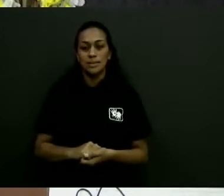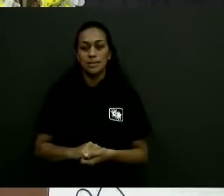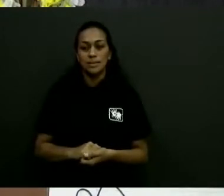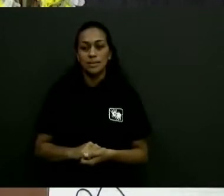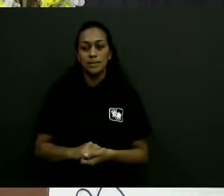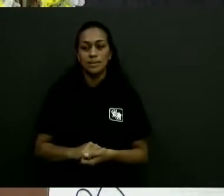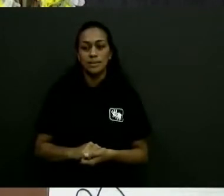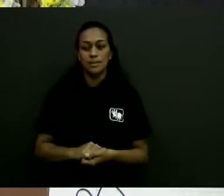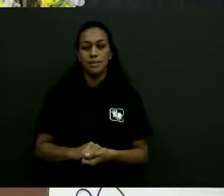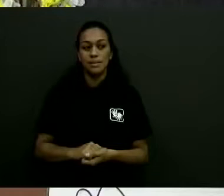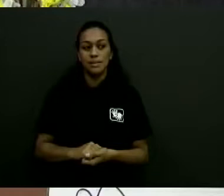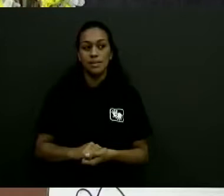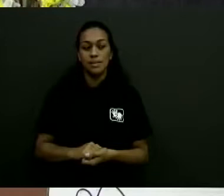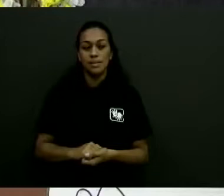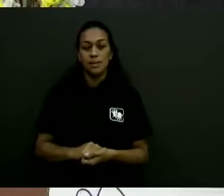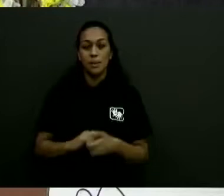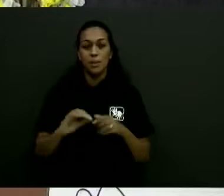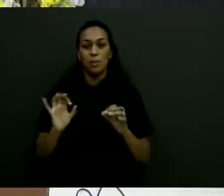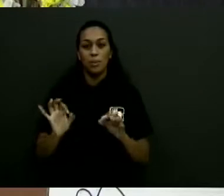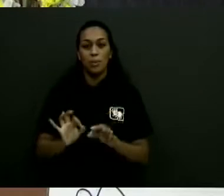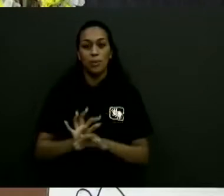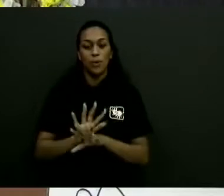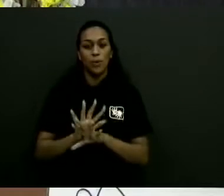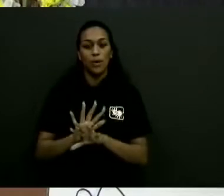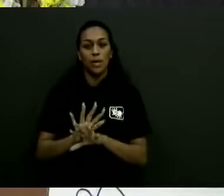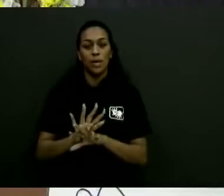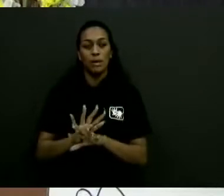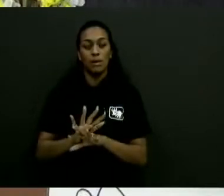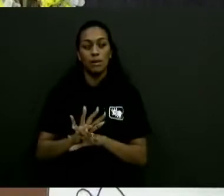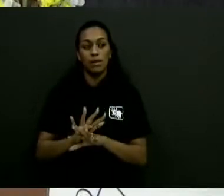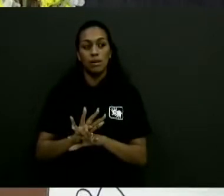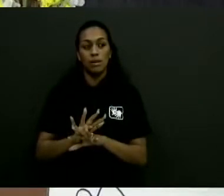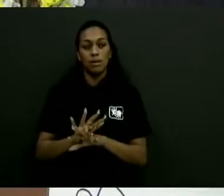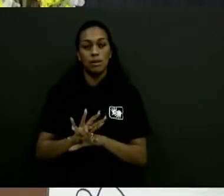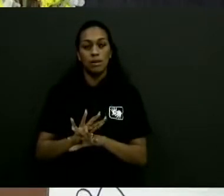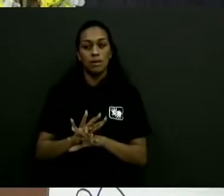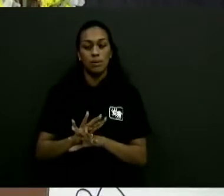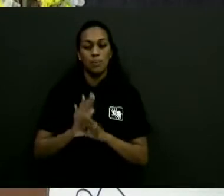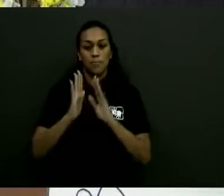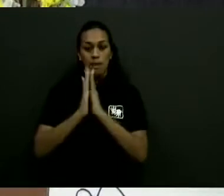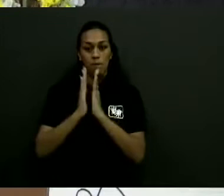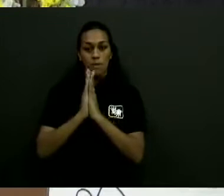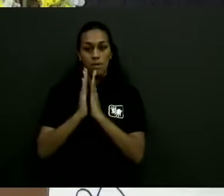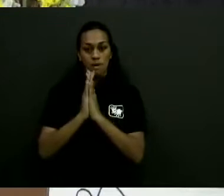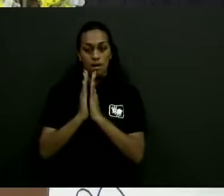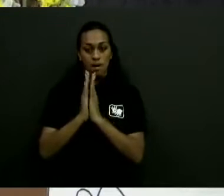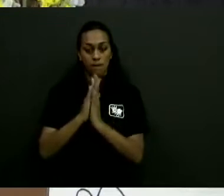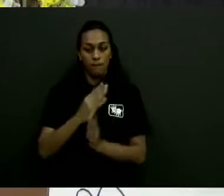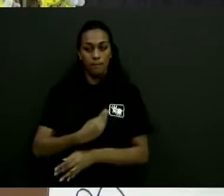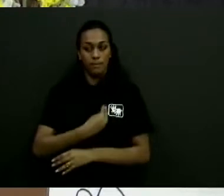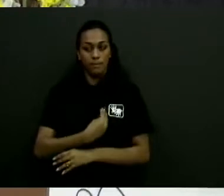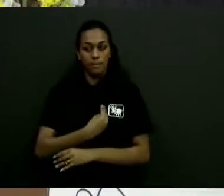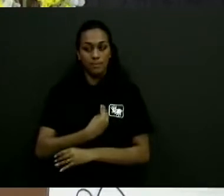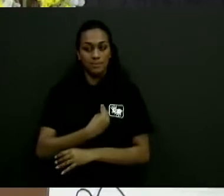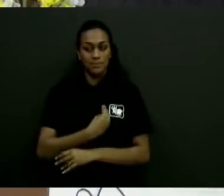Ok, pronto, fechado. Então, vamos fazer uma oração pelas pessoas que estão não somente no